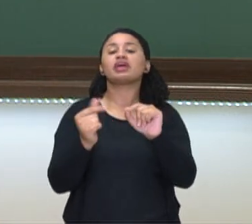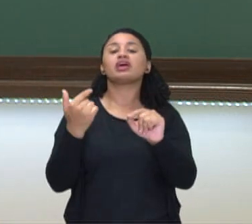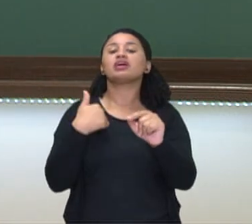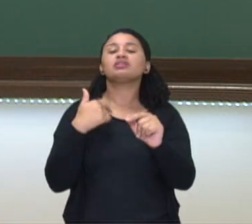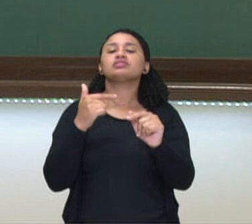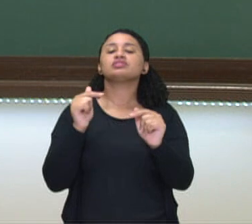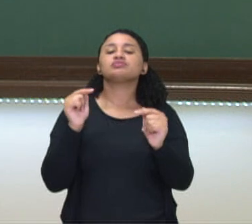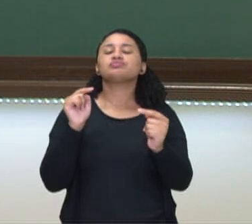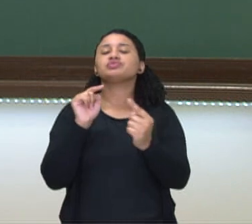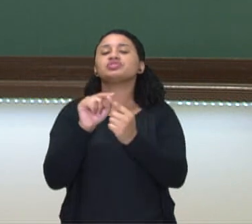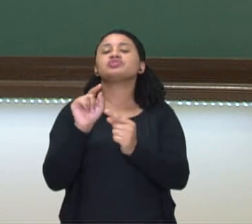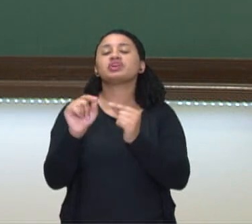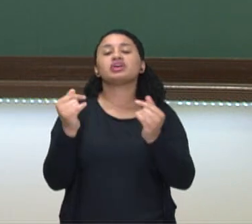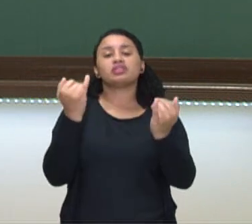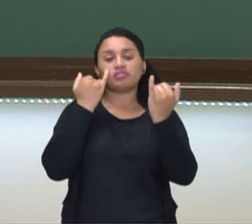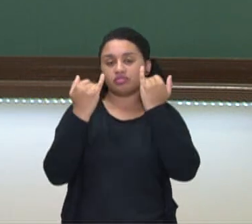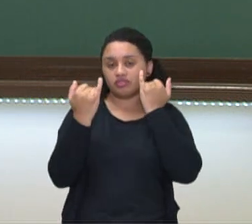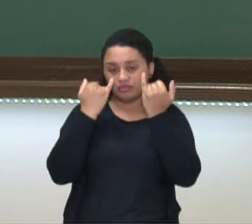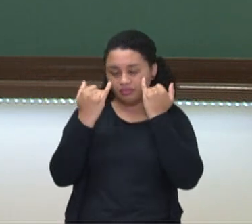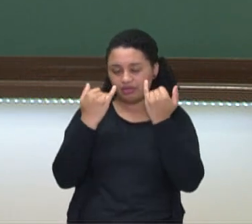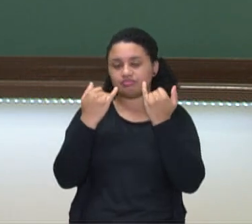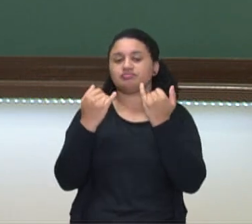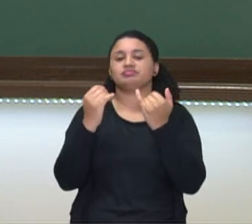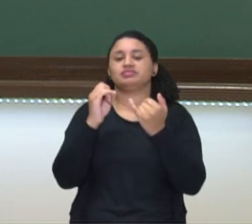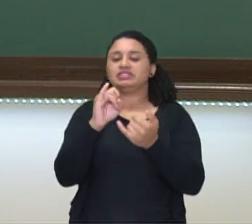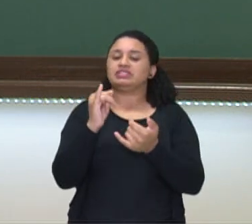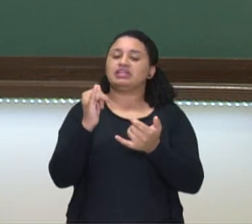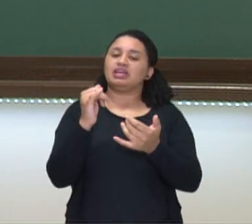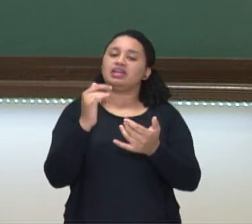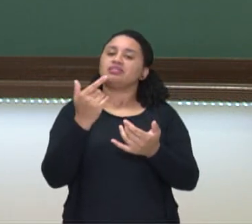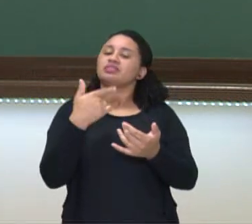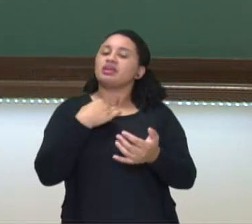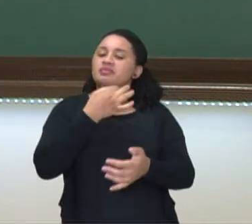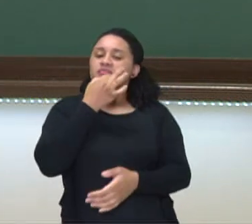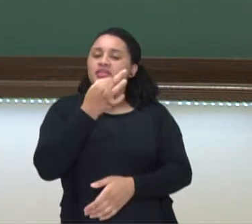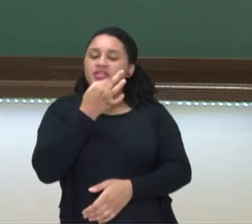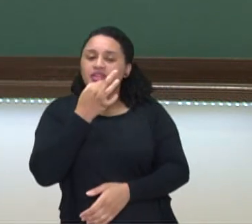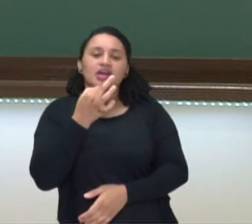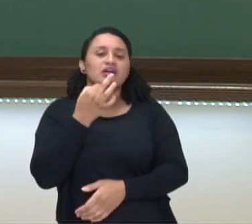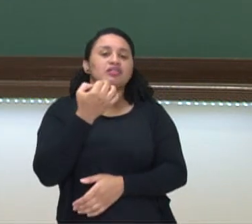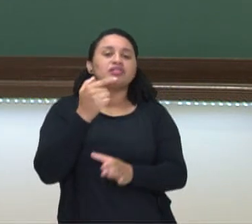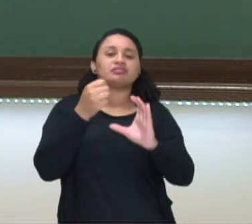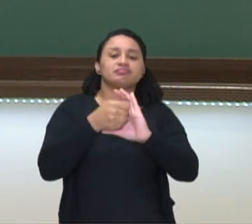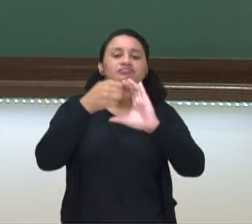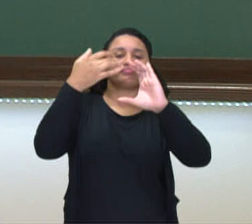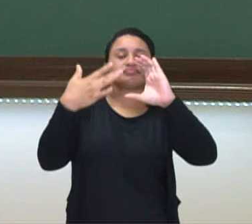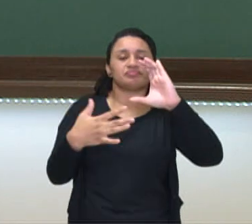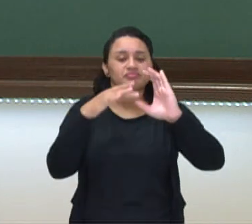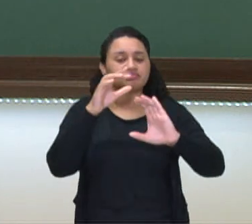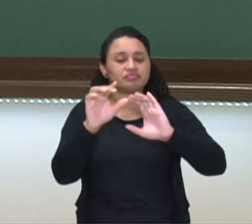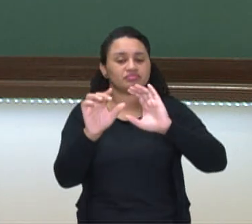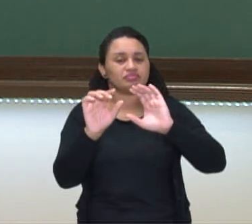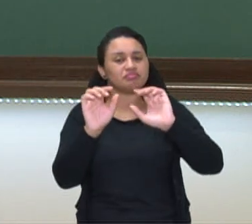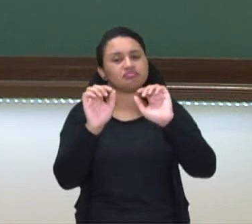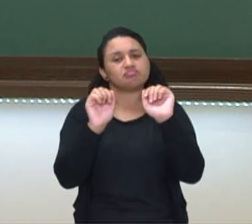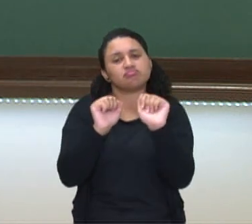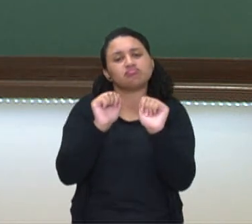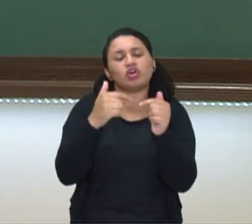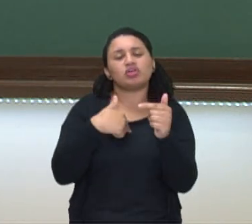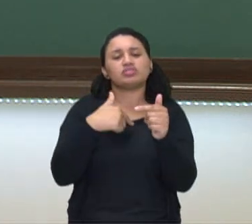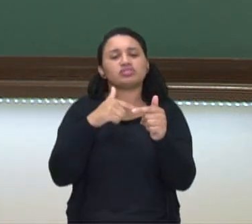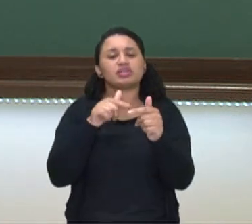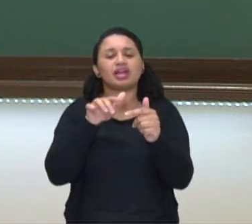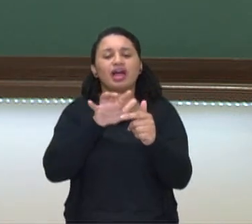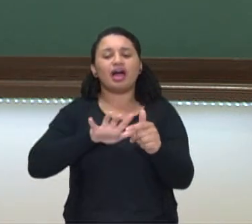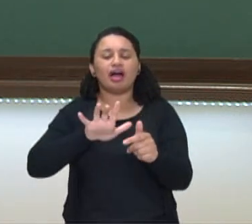de informar. Se na notícia não tem opinião, não tem muitas características que podem ir para o